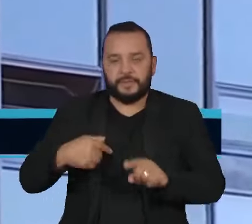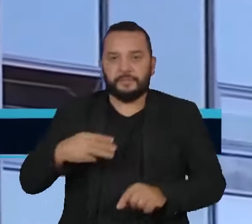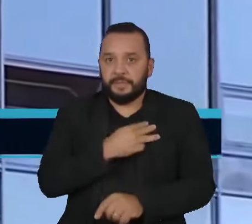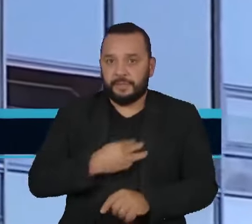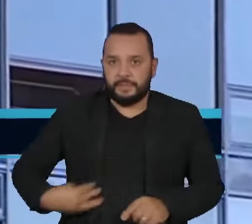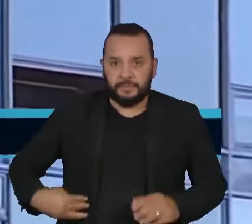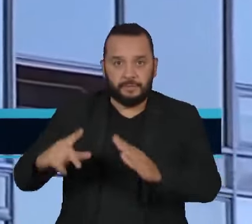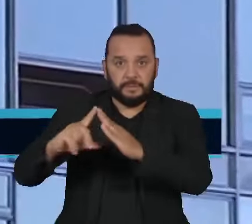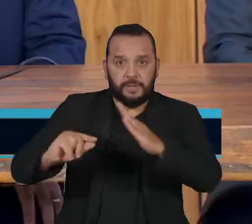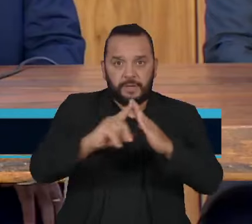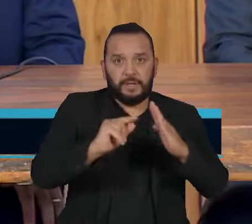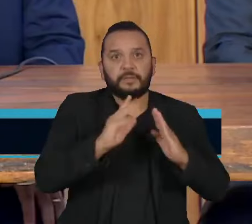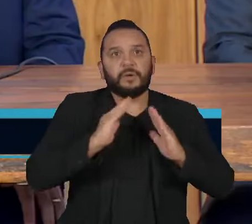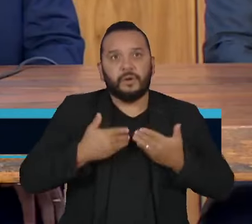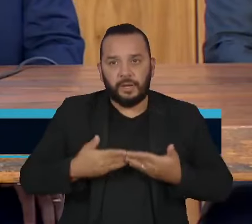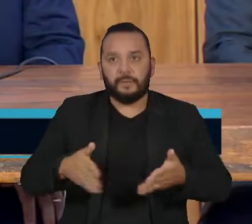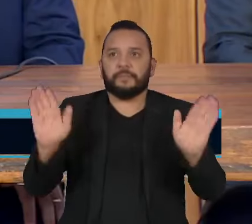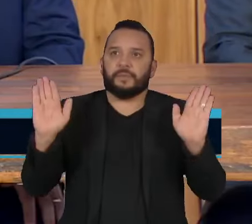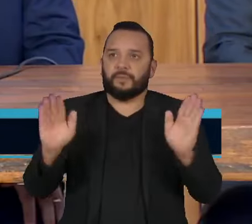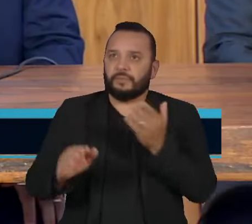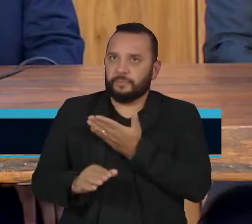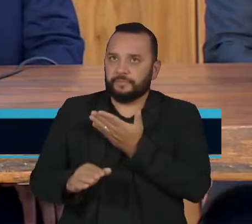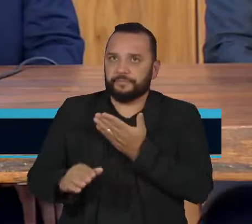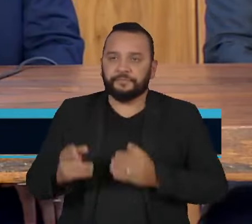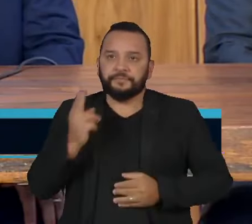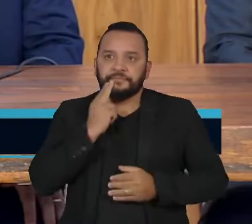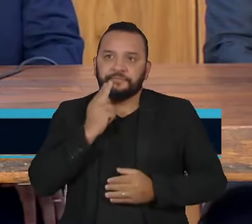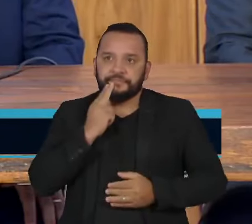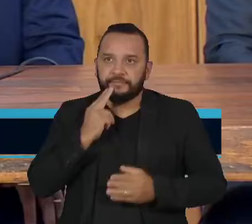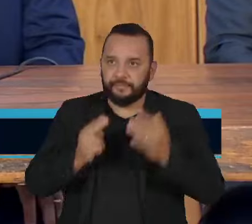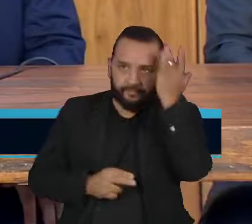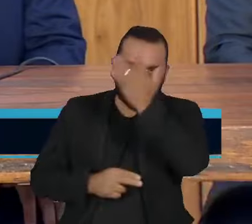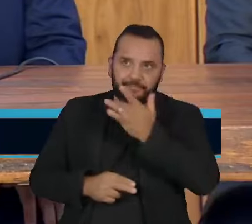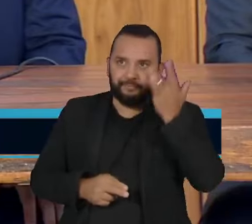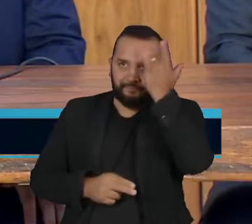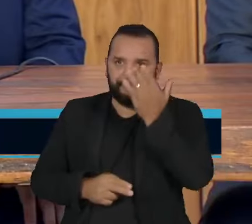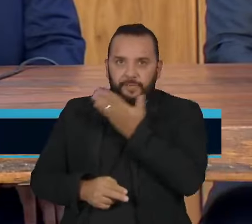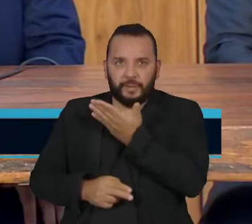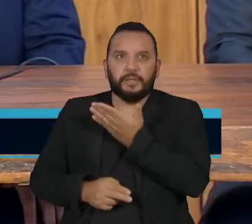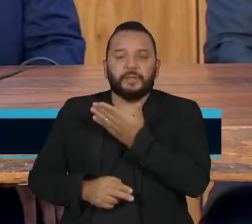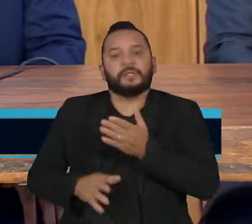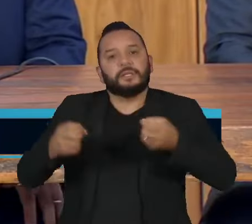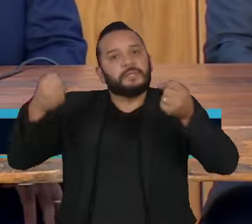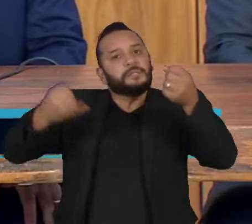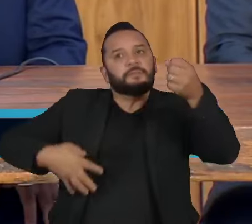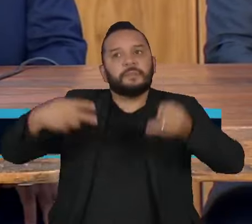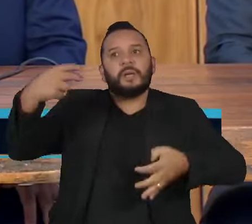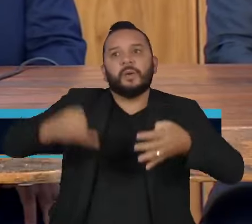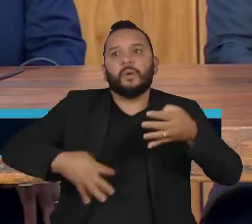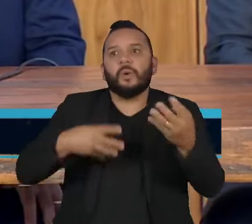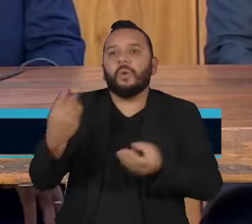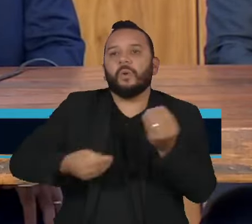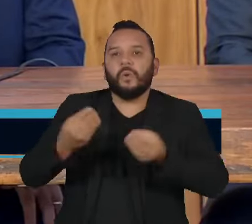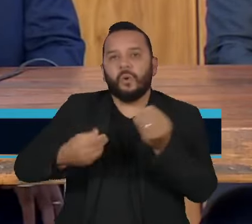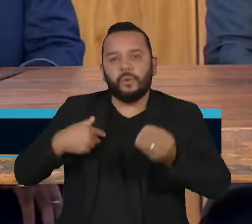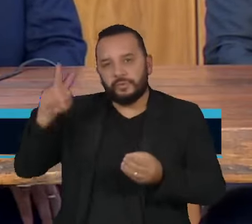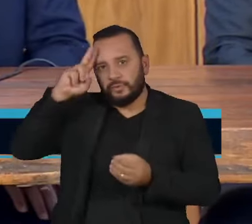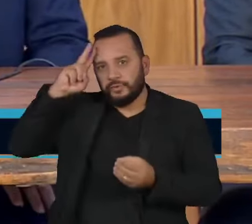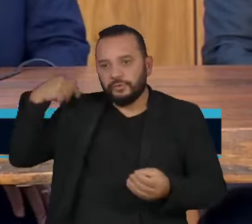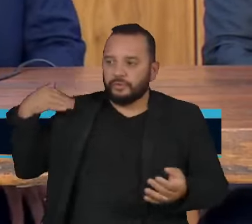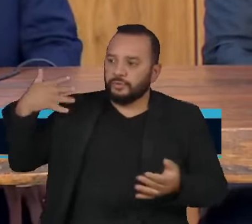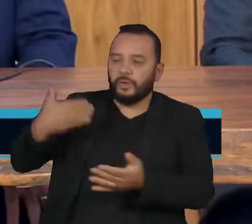a agenda da semana. No encontro, Simone Tebet e Fernando Haddad deram um panorama parcial da trajetória das